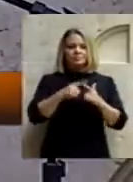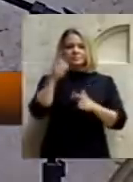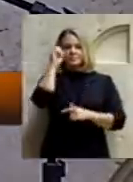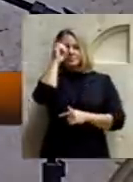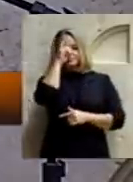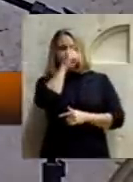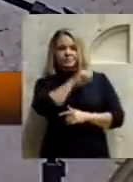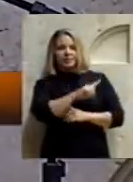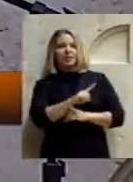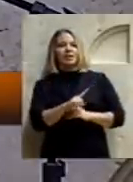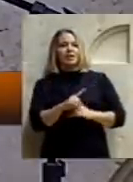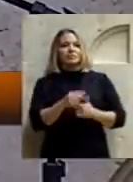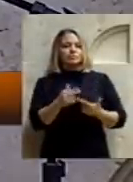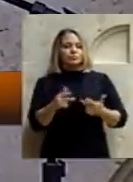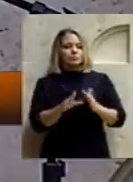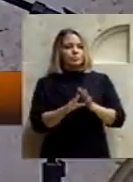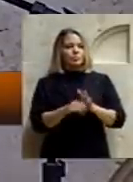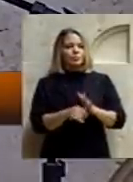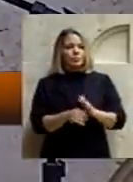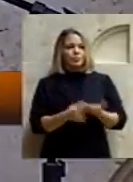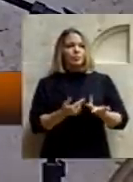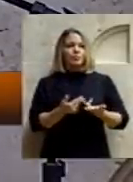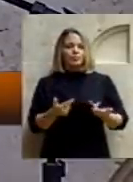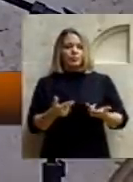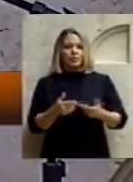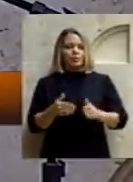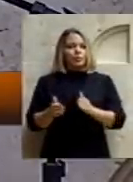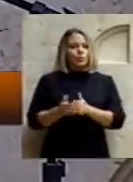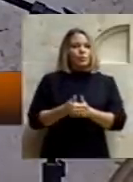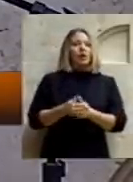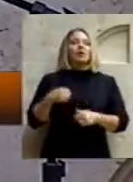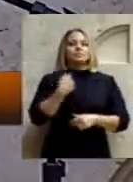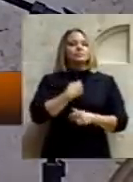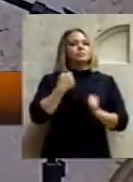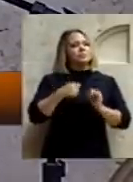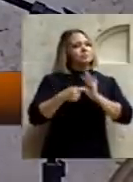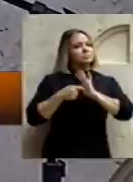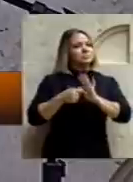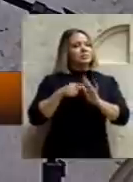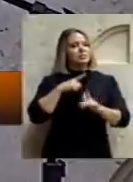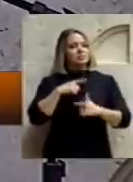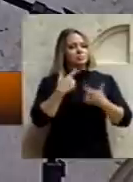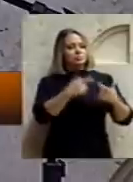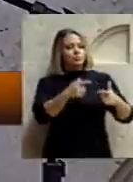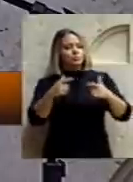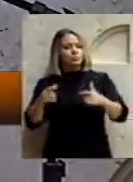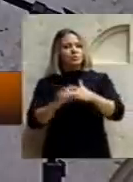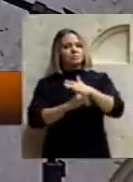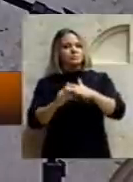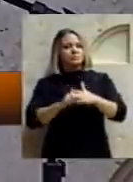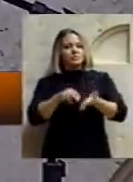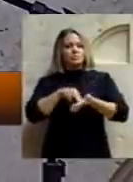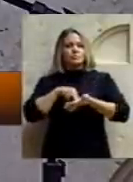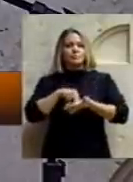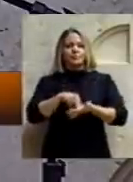intrínsecas, hoje pode-se dizer que temos instituições sólidas,